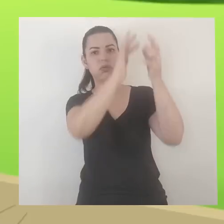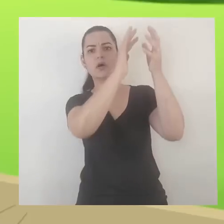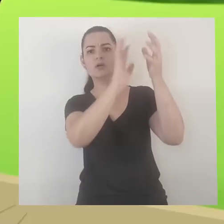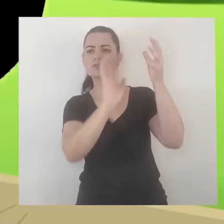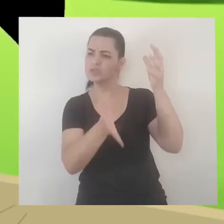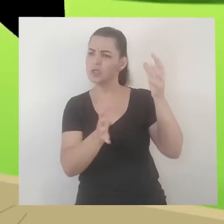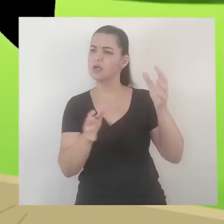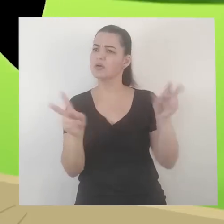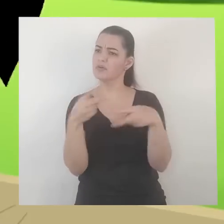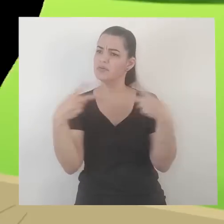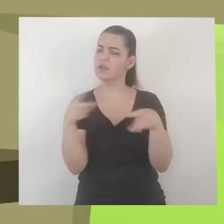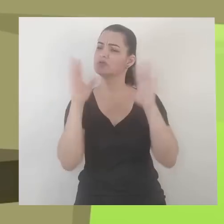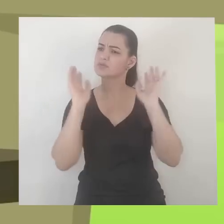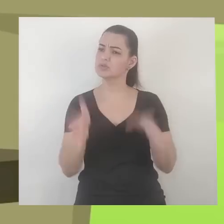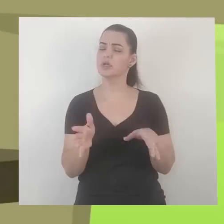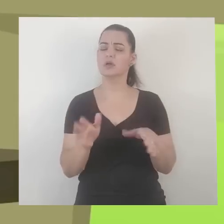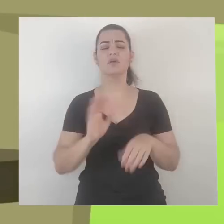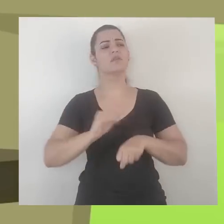O que tá faltando?